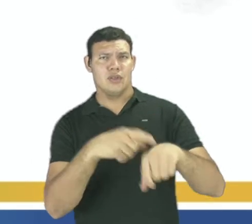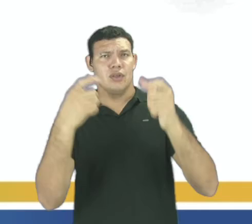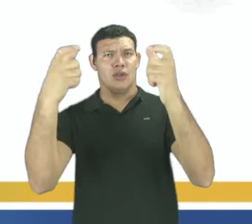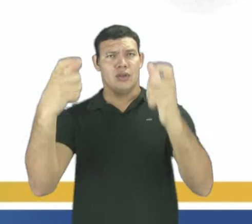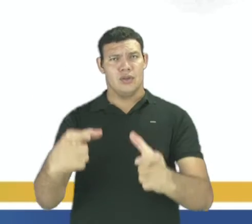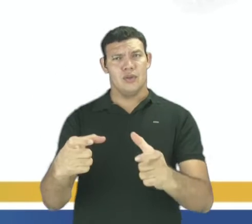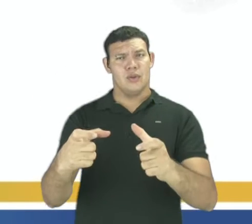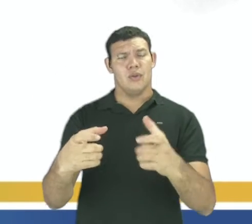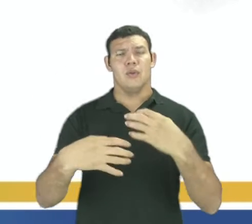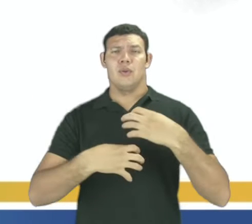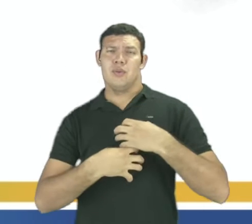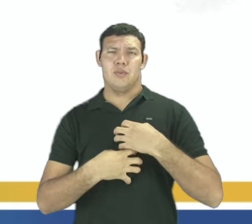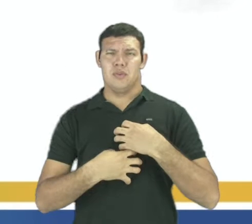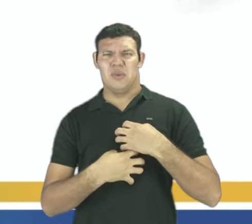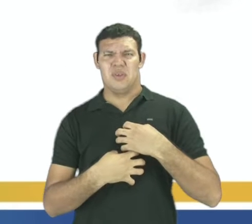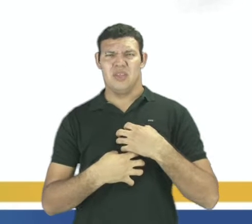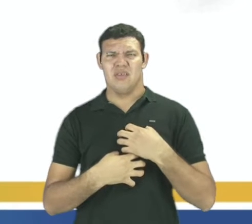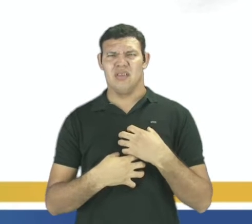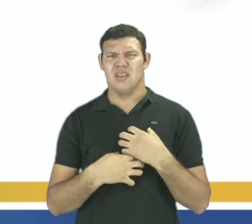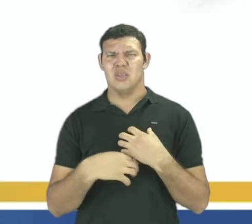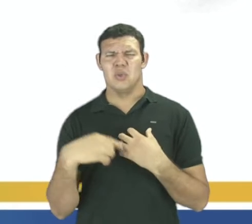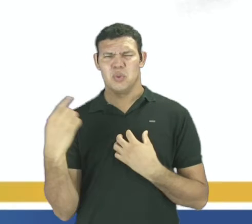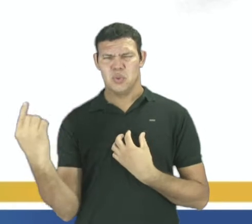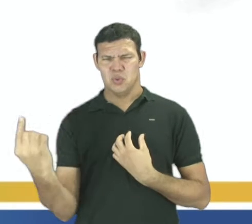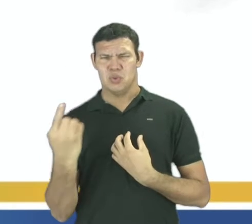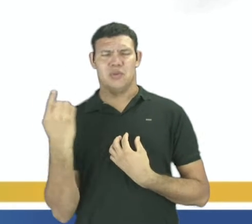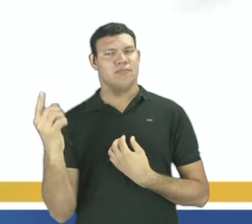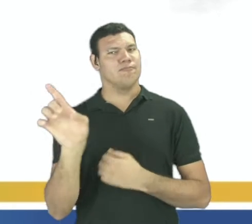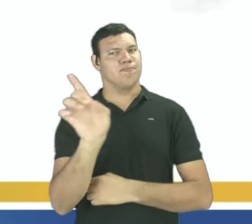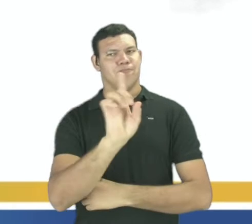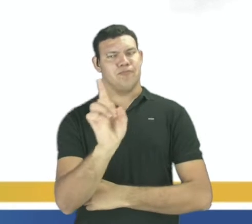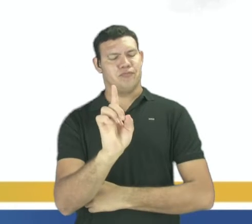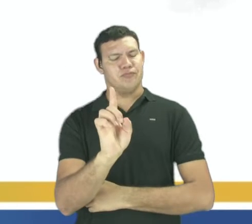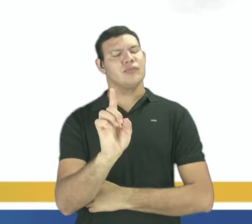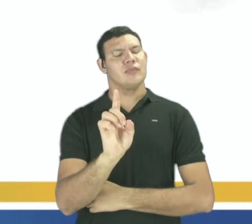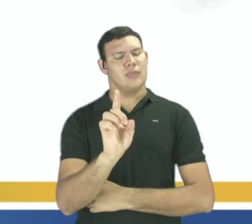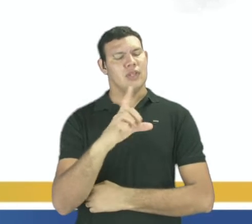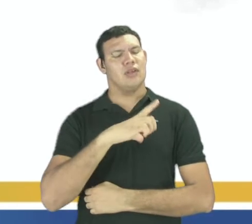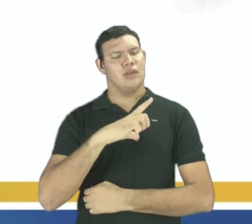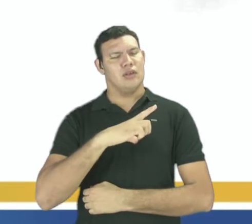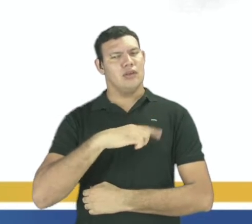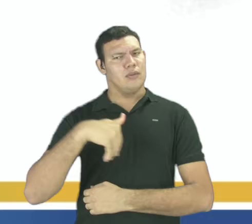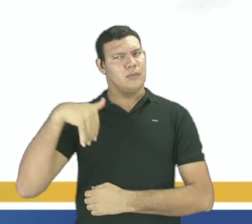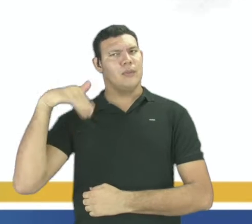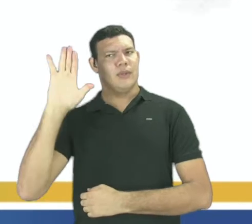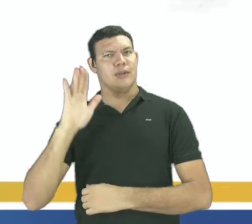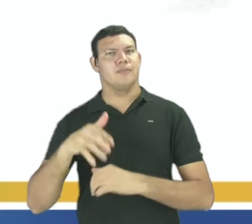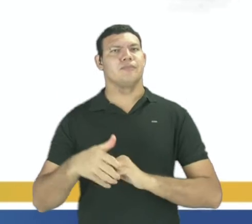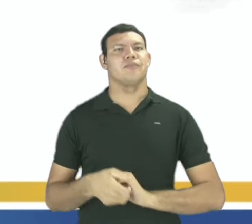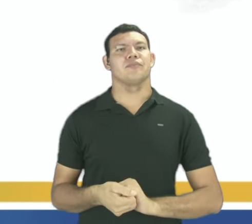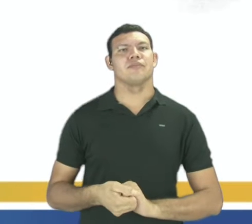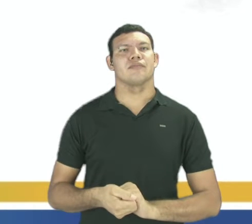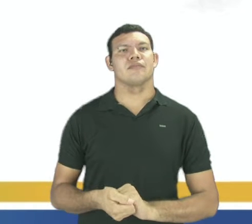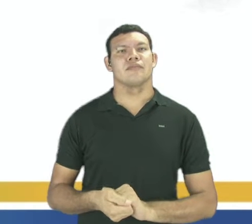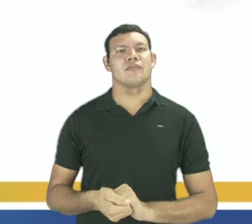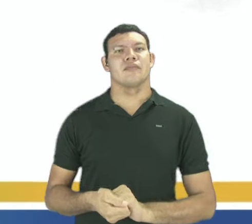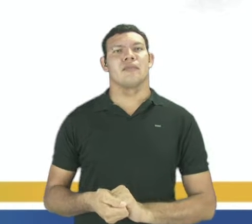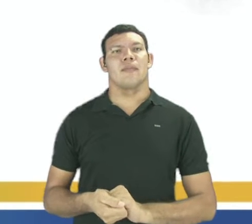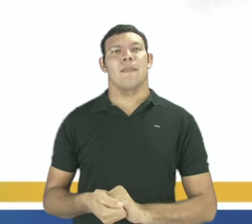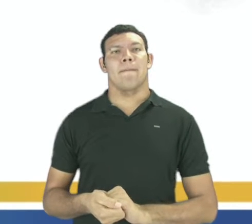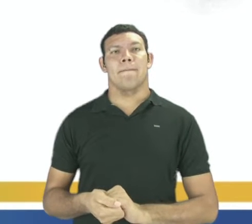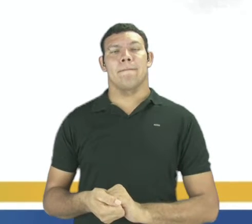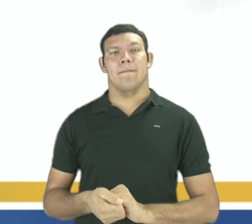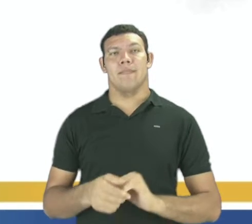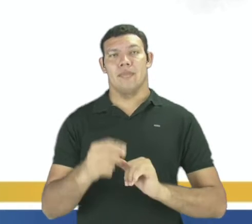lembrar. Mas esses não são os únicos. Vamos conhecer outros? Vemos aqui como é advérbio.